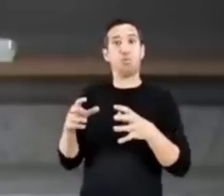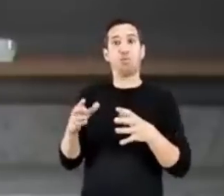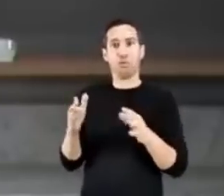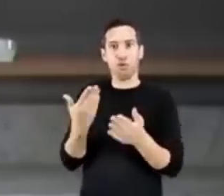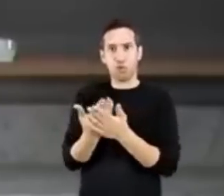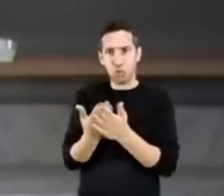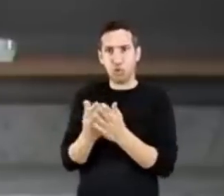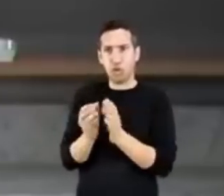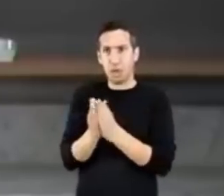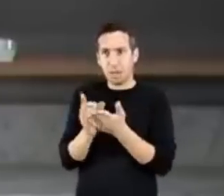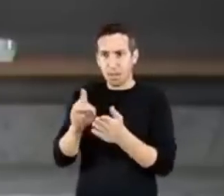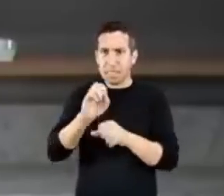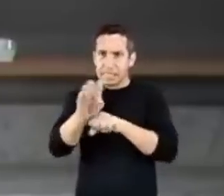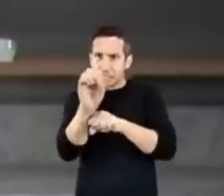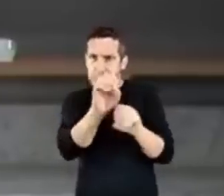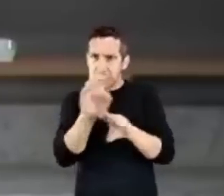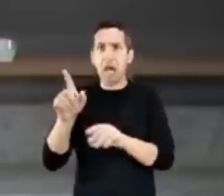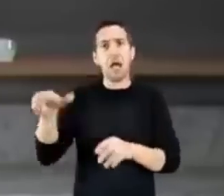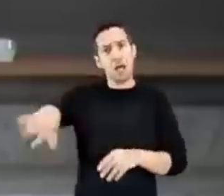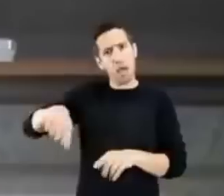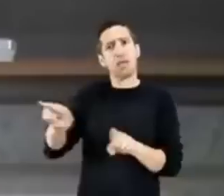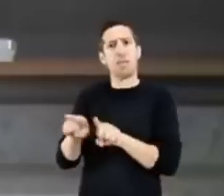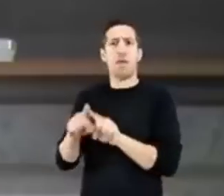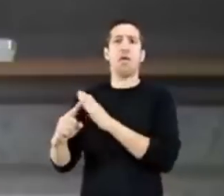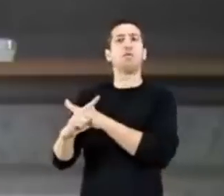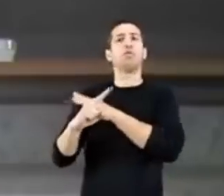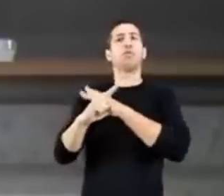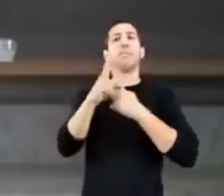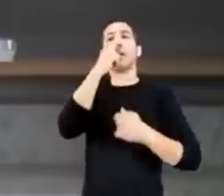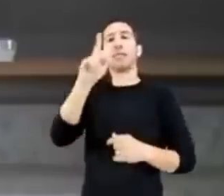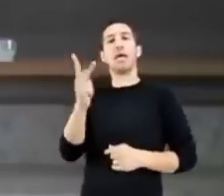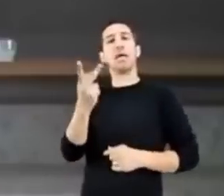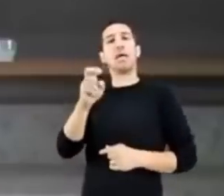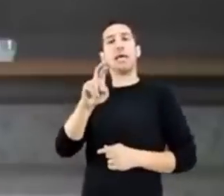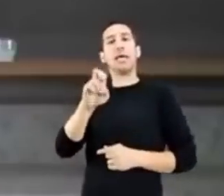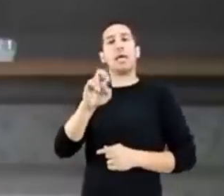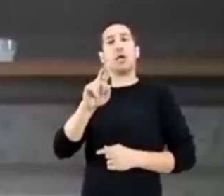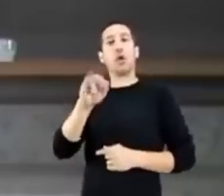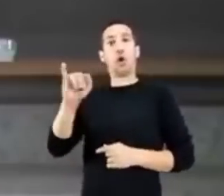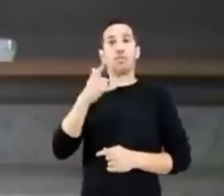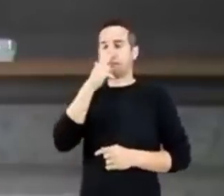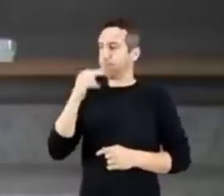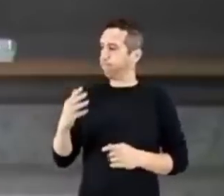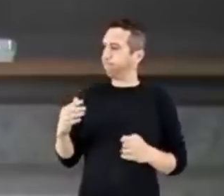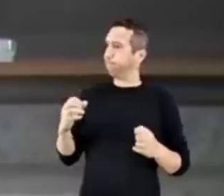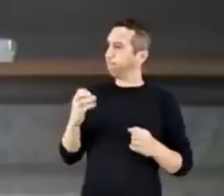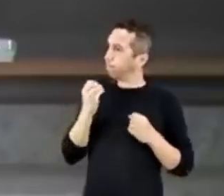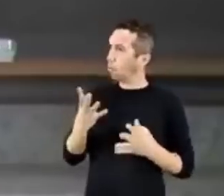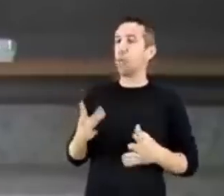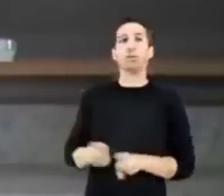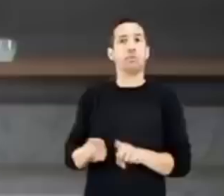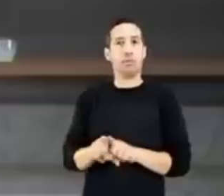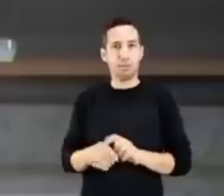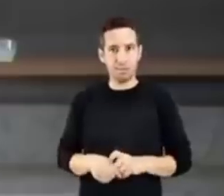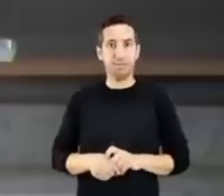pastor Logo no início da pandemia ali no mês de março abril e tinha várias pessoas que queriam se entregar Jesus e